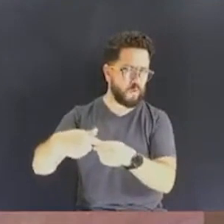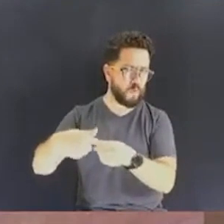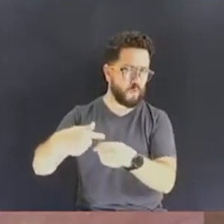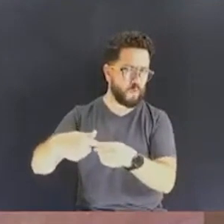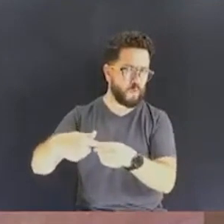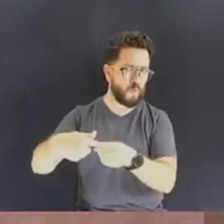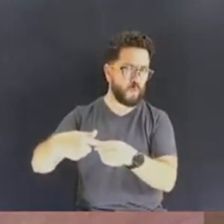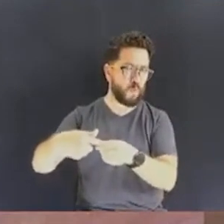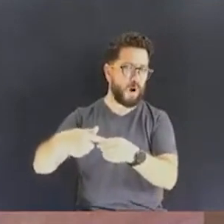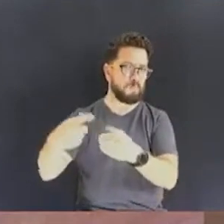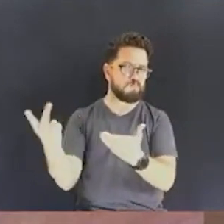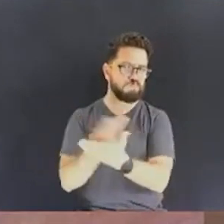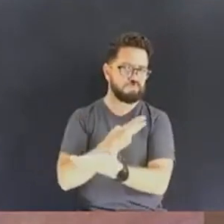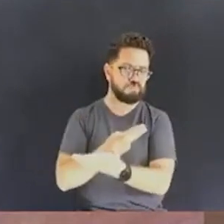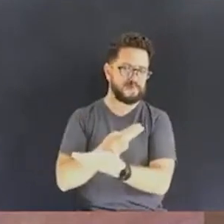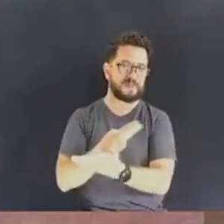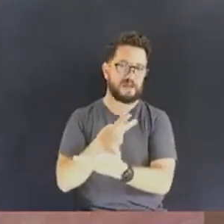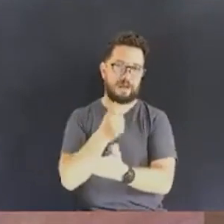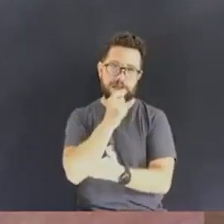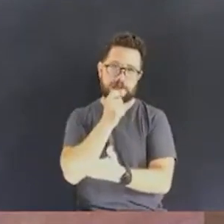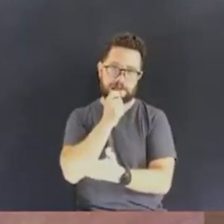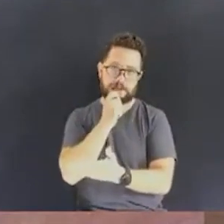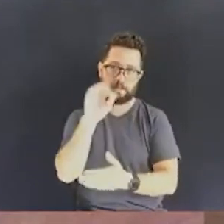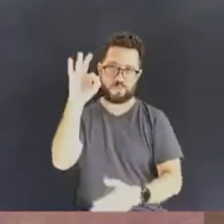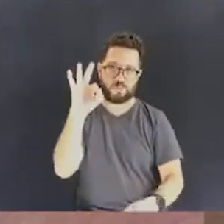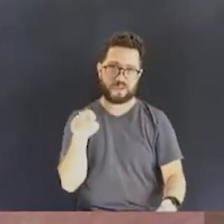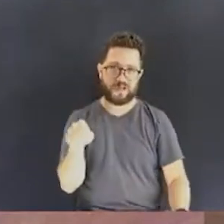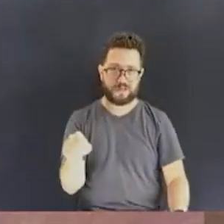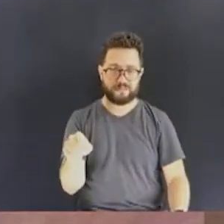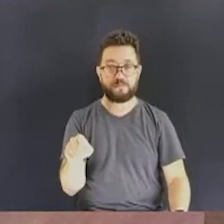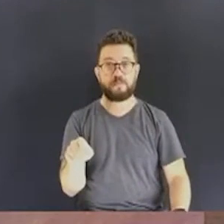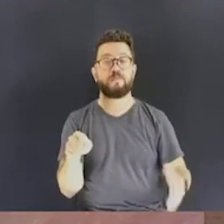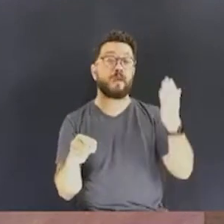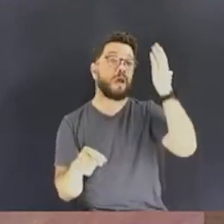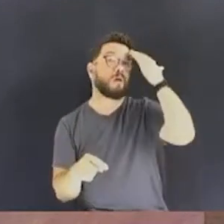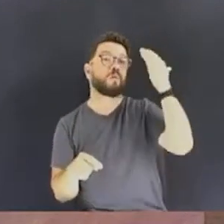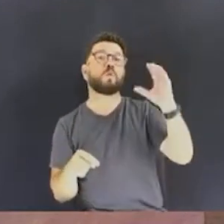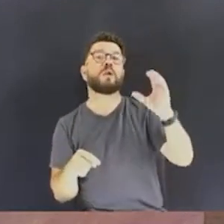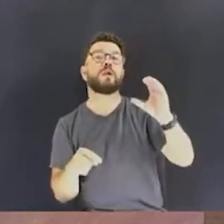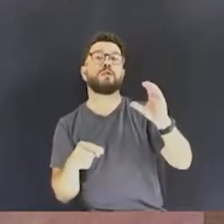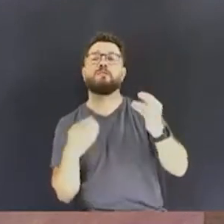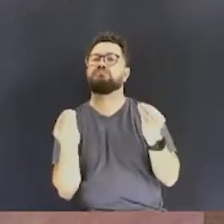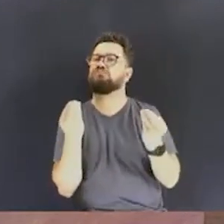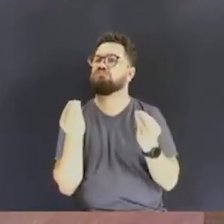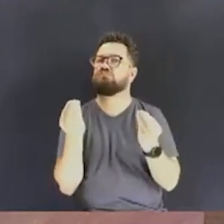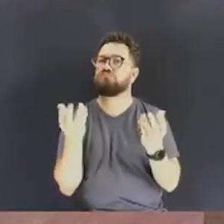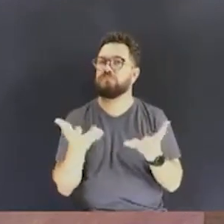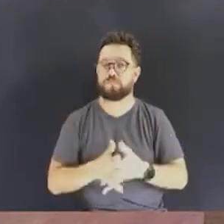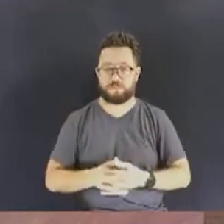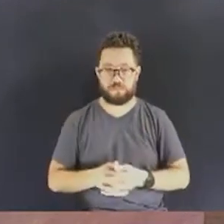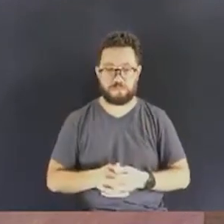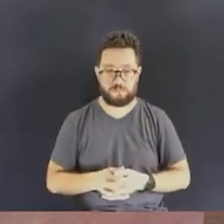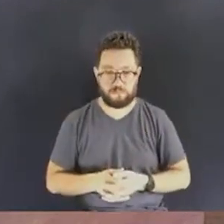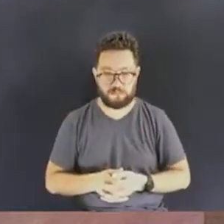em 22, ou são outras causas? E como que Curitiba está absorvendo essa redução? Por outro lado, houve um